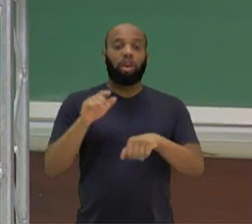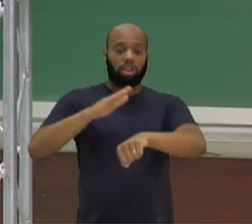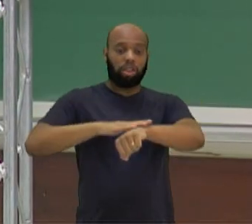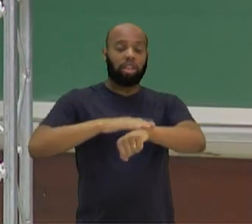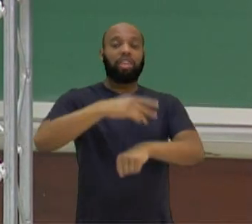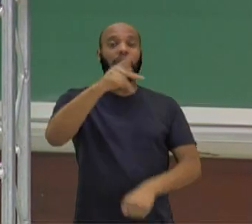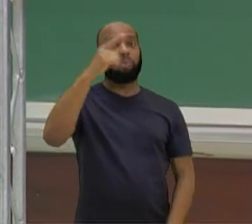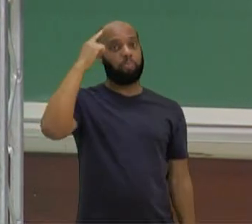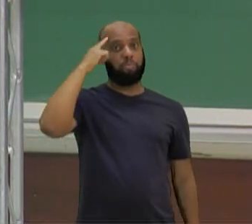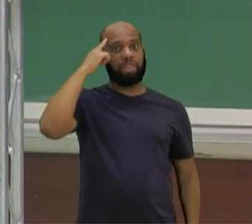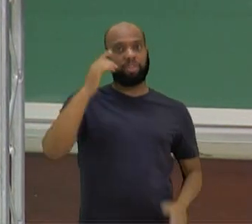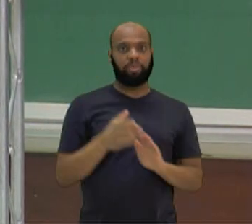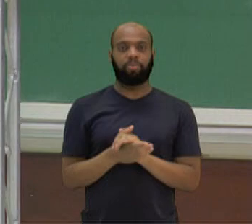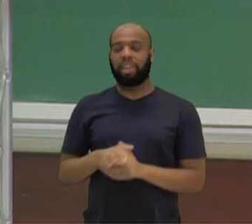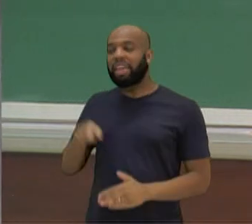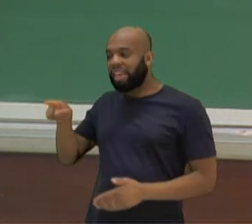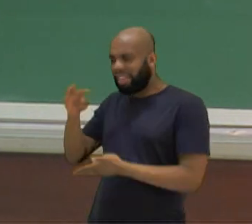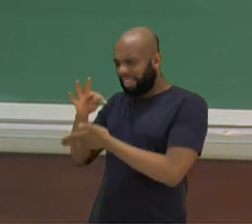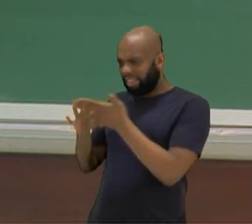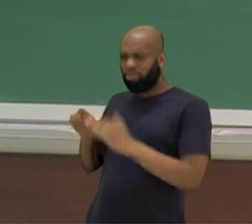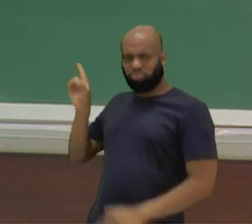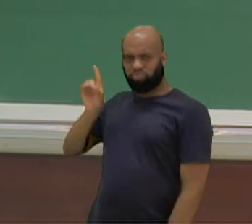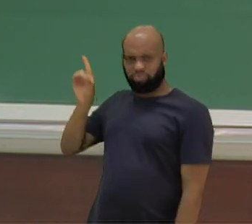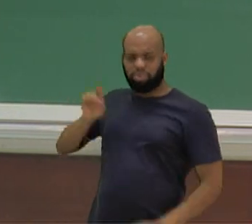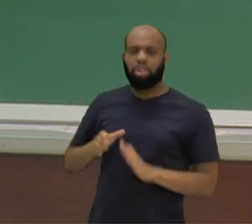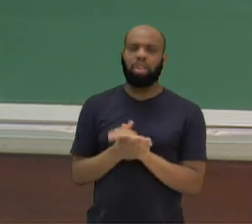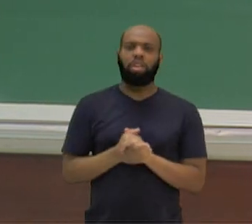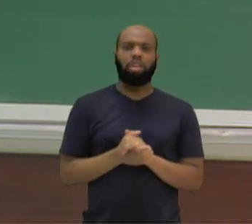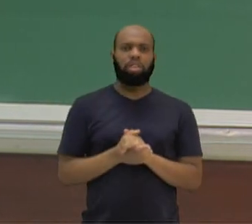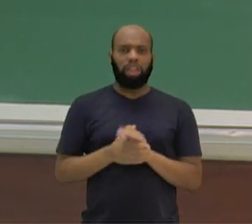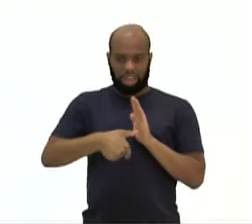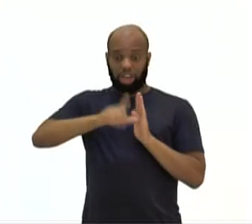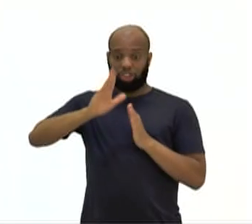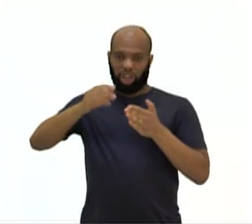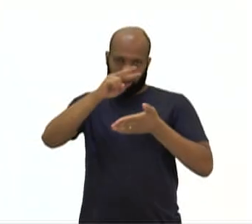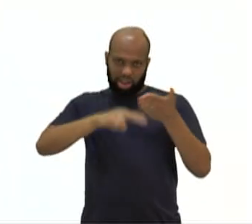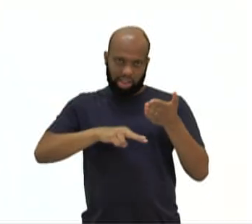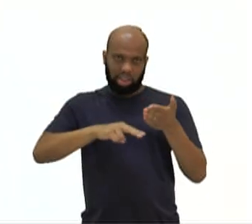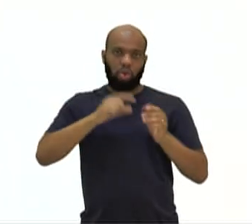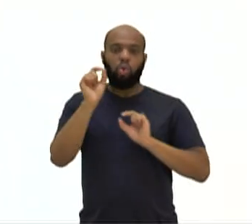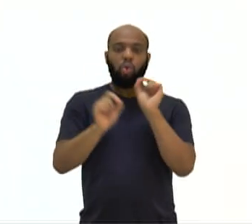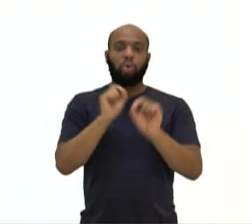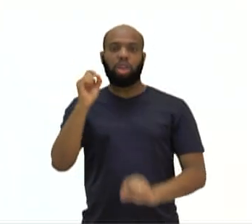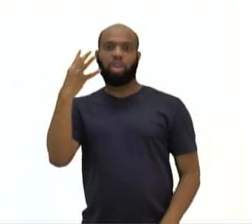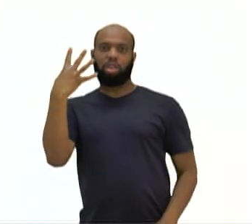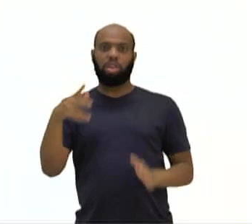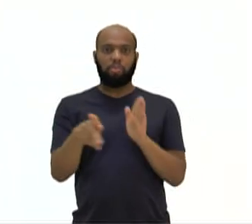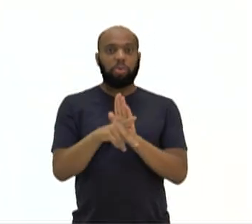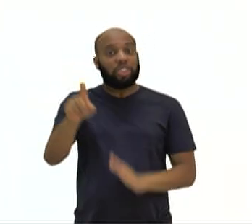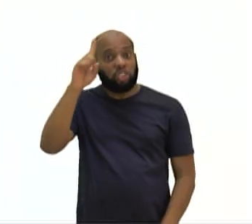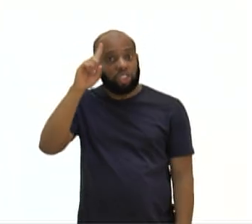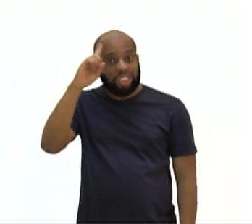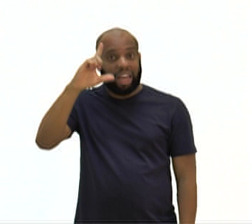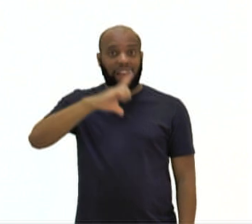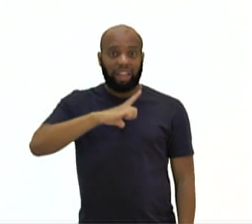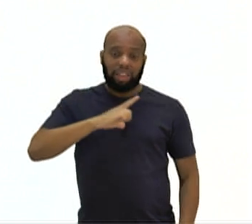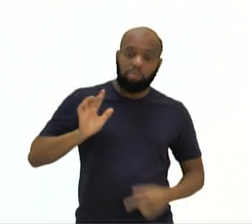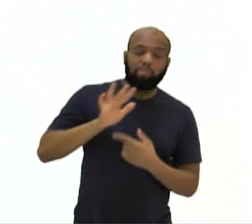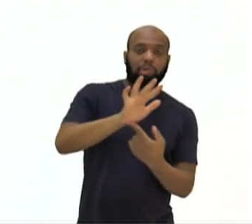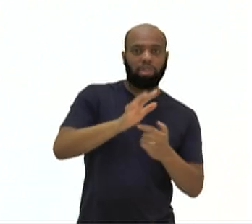pensarem. Nessa crônica aqui, qual a situação comum é abordada?